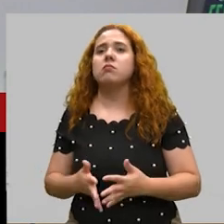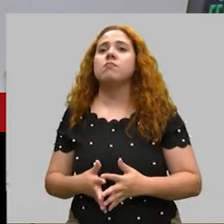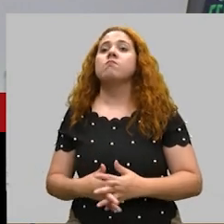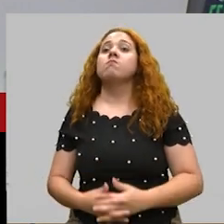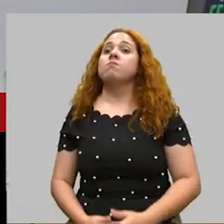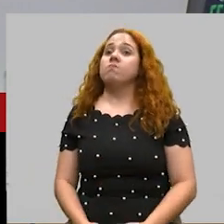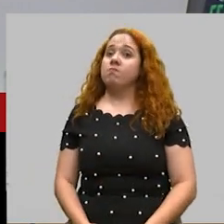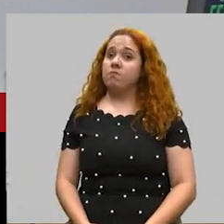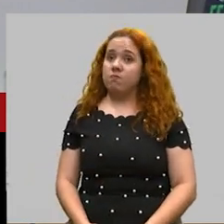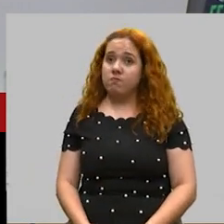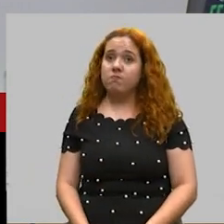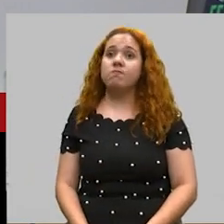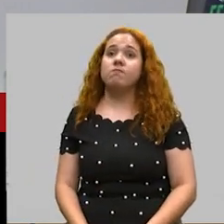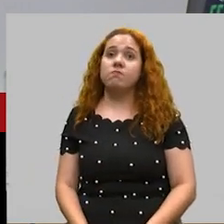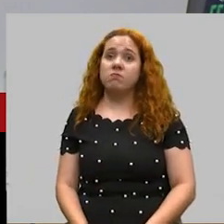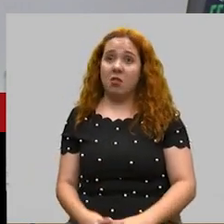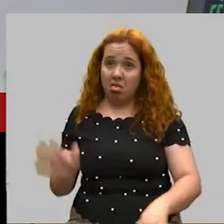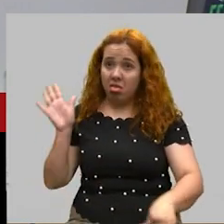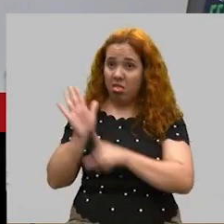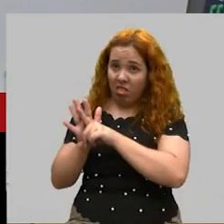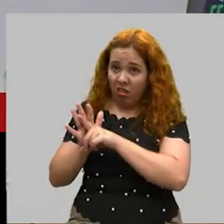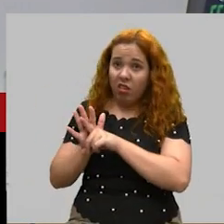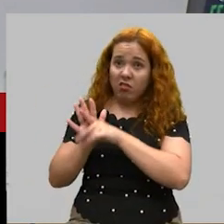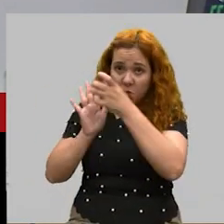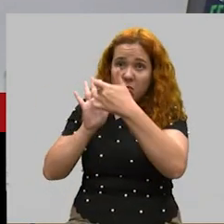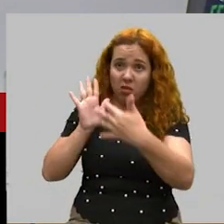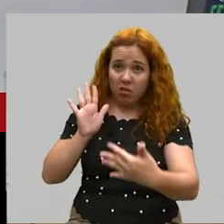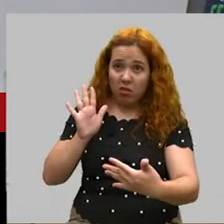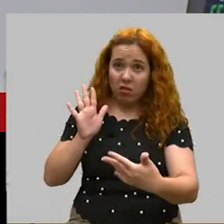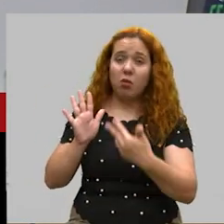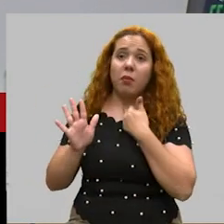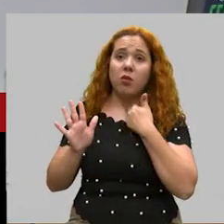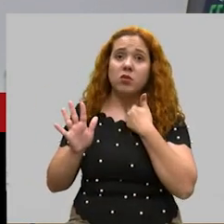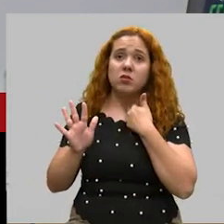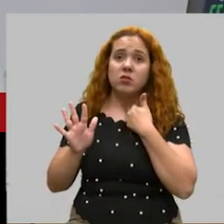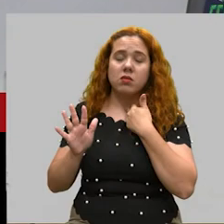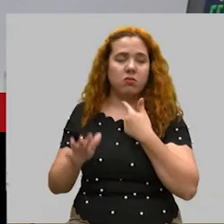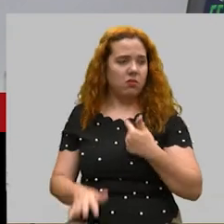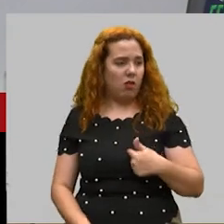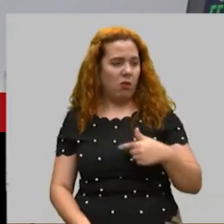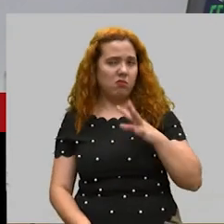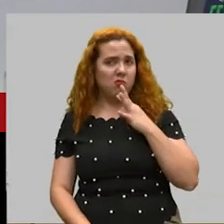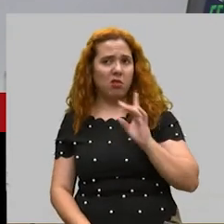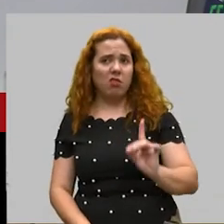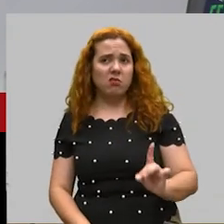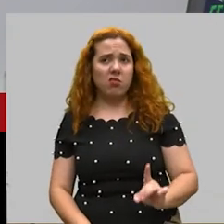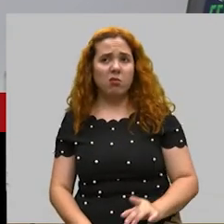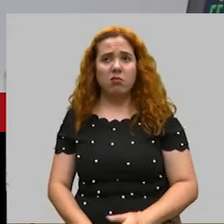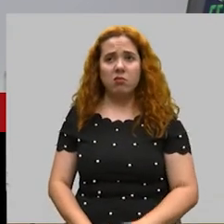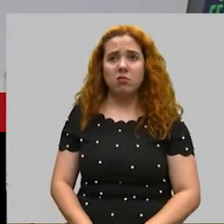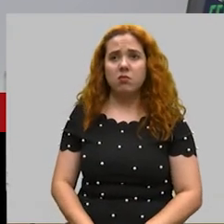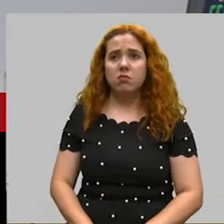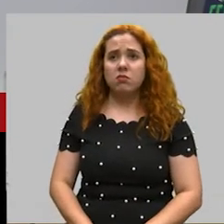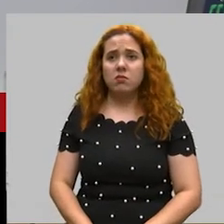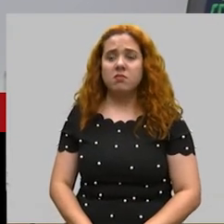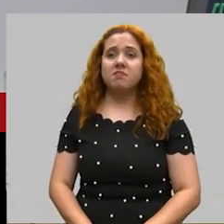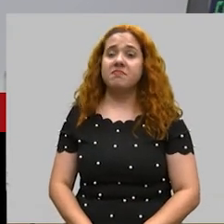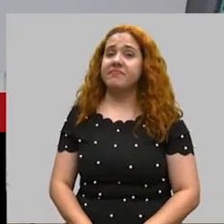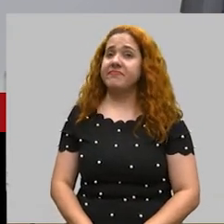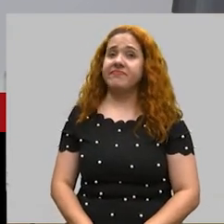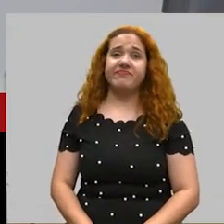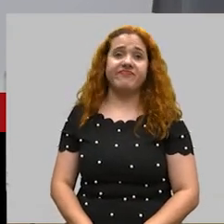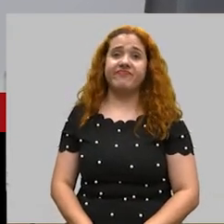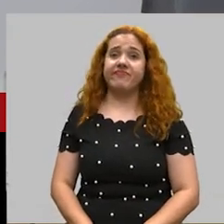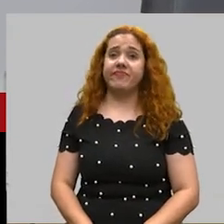pode tem uma lei que fala que não pode não conheço essa tem tanta gente que